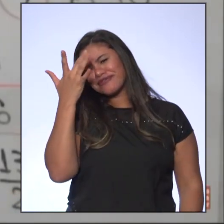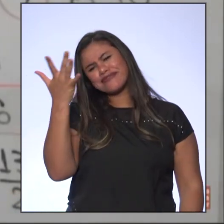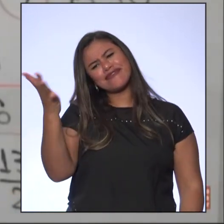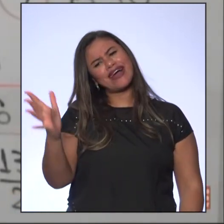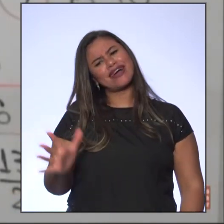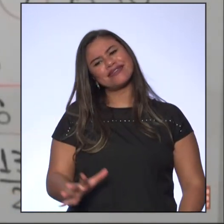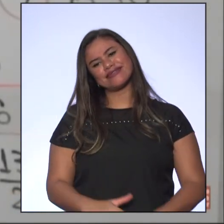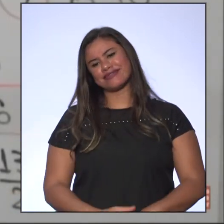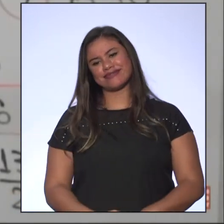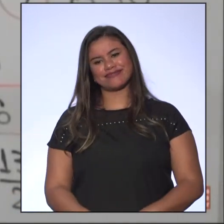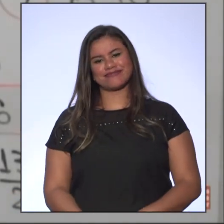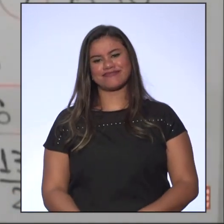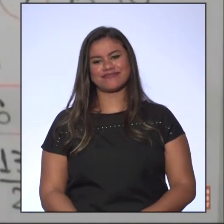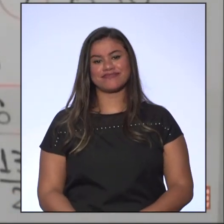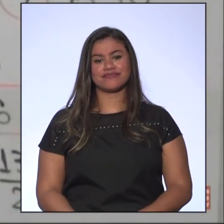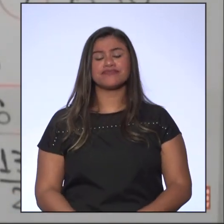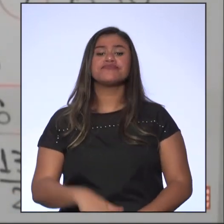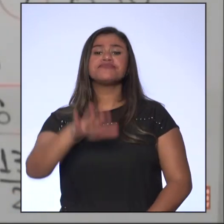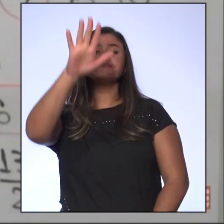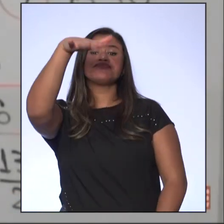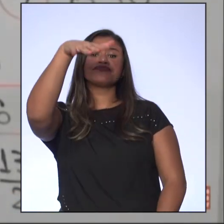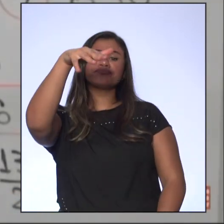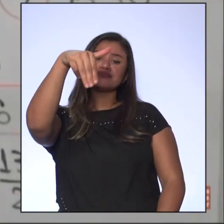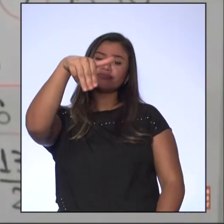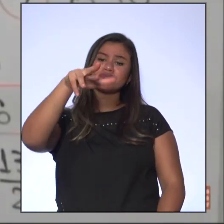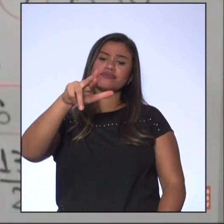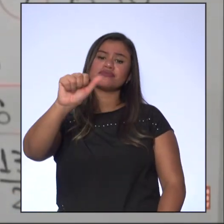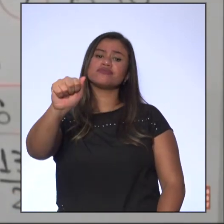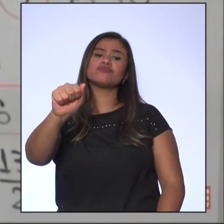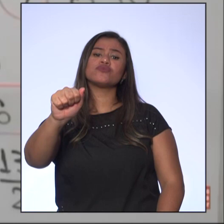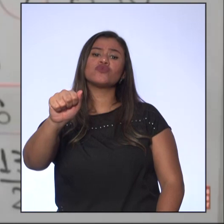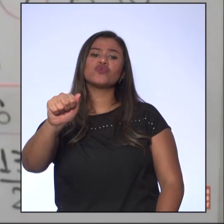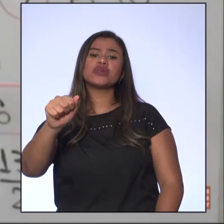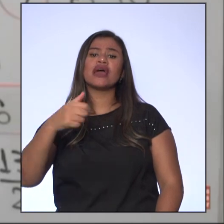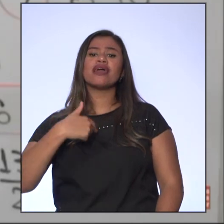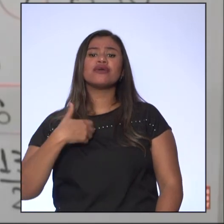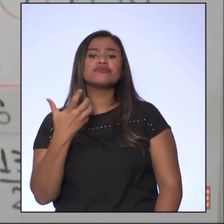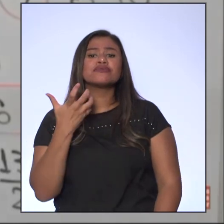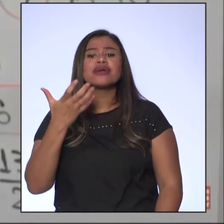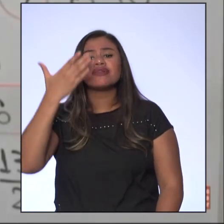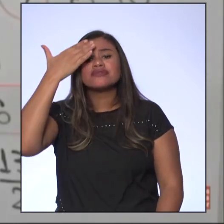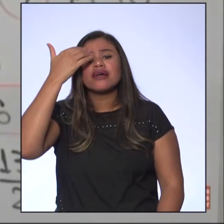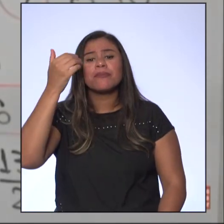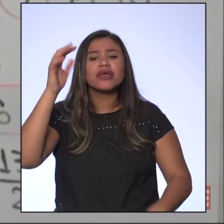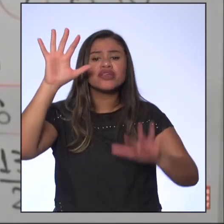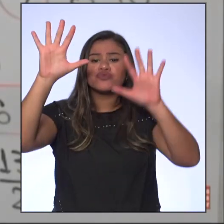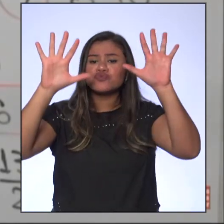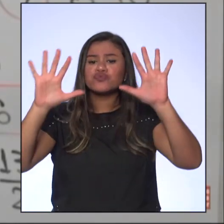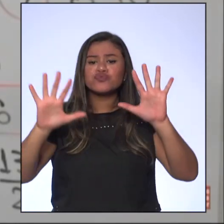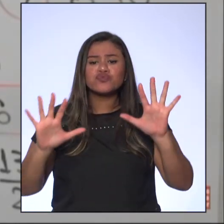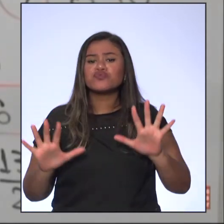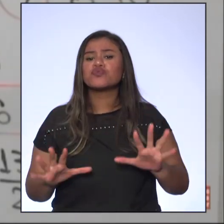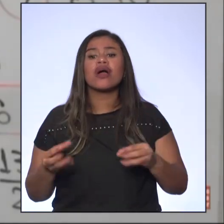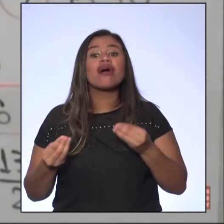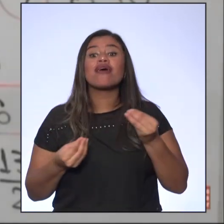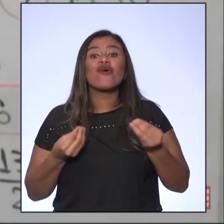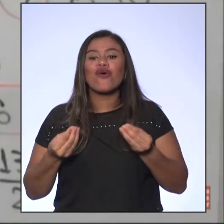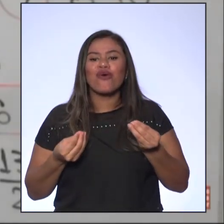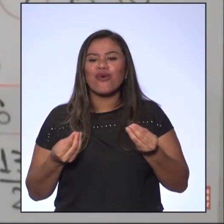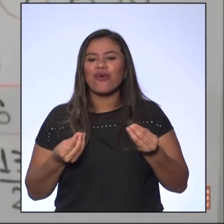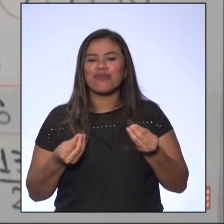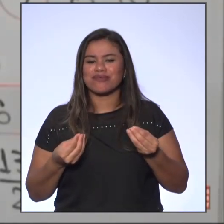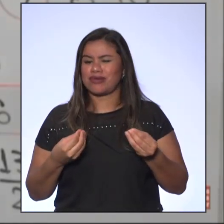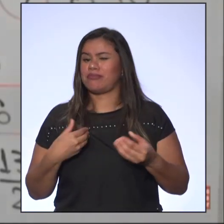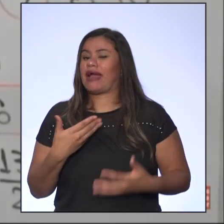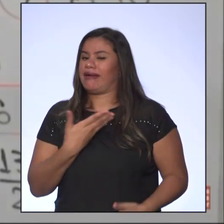fácil a situação? Moura, eu quero saber como essa magia aqui, como acontece. Vou te explicar só entre